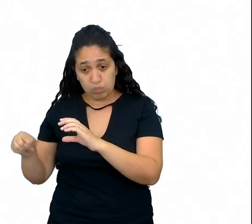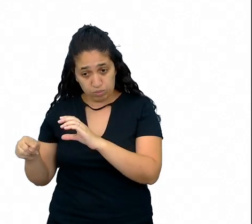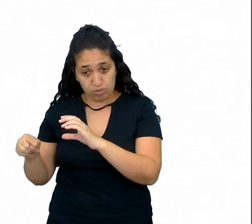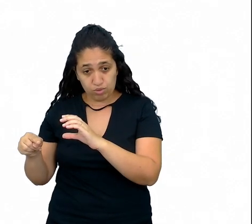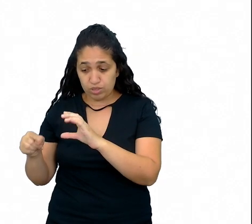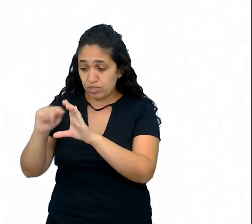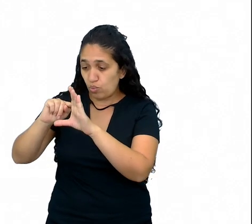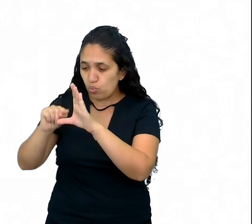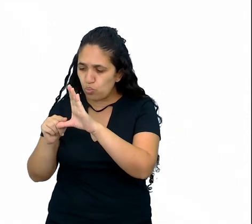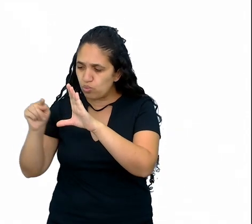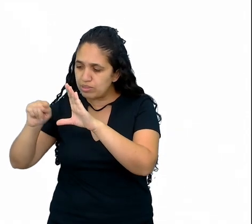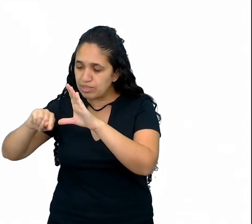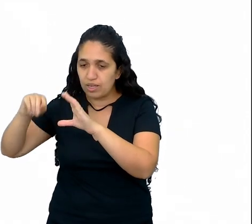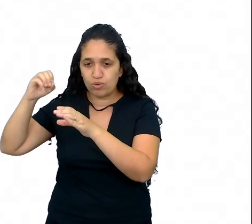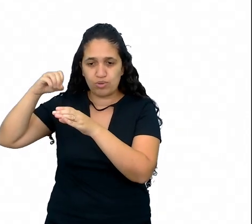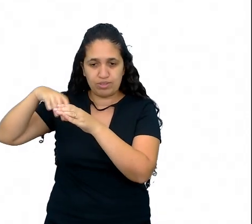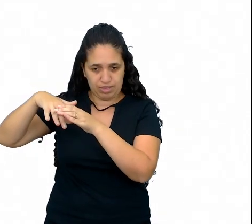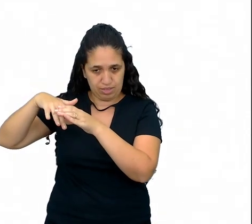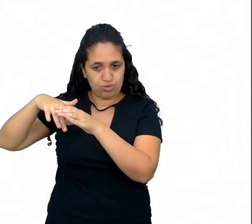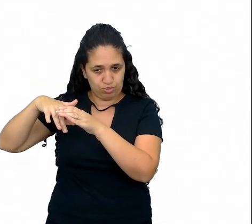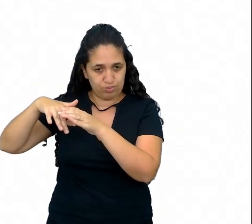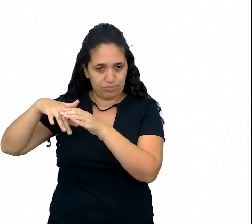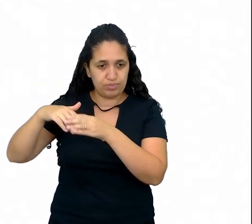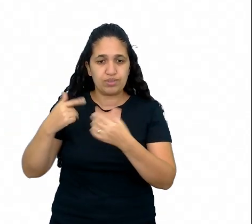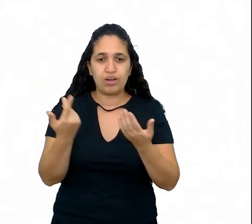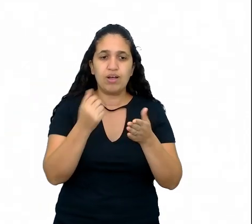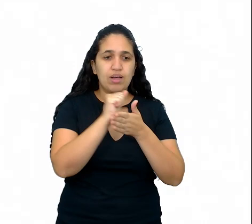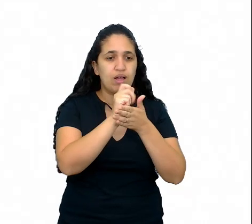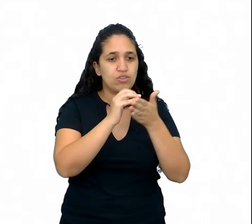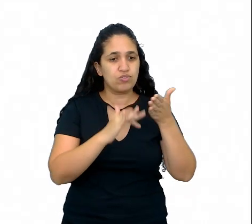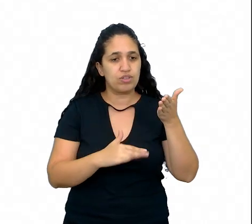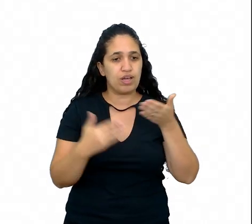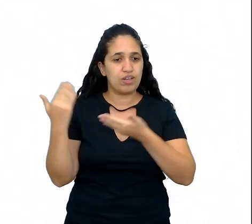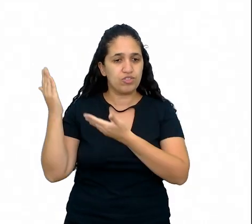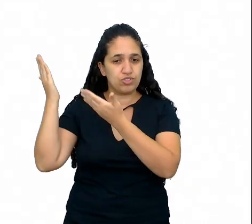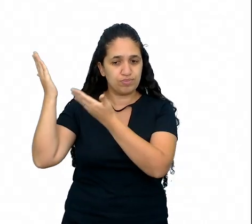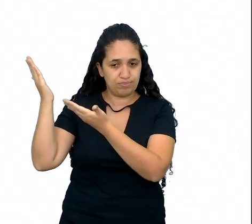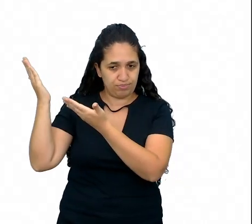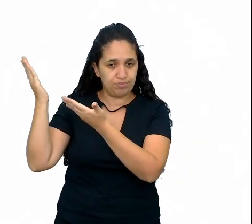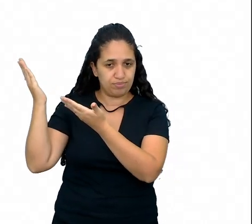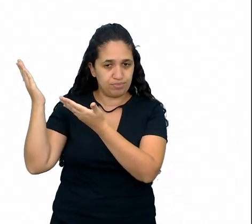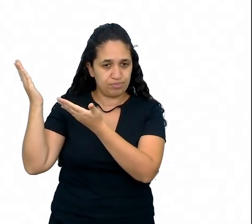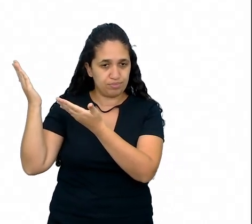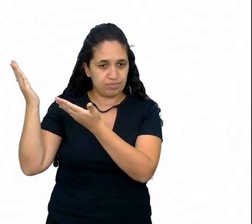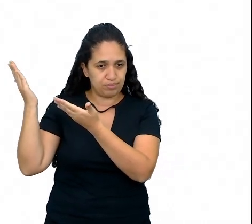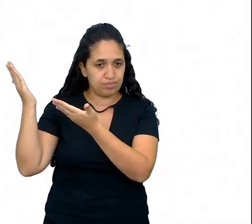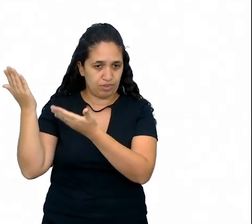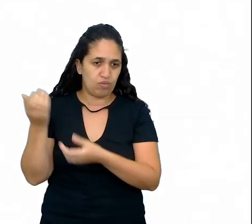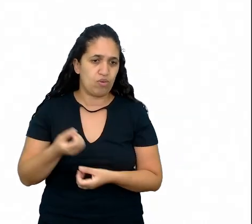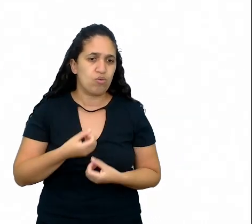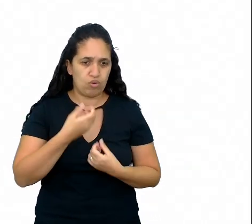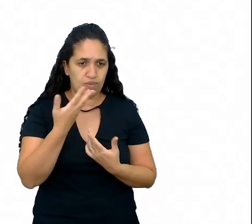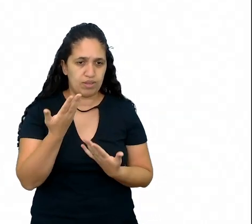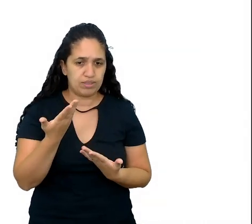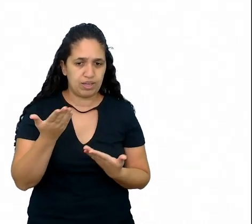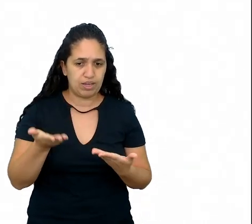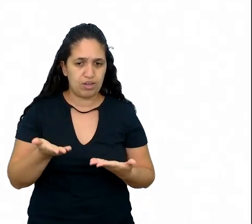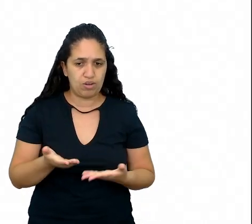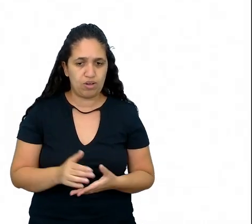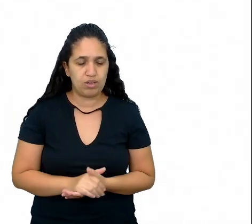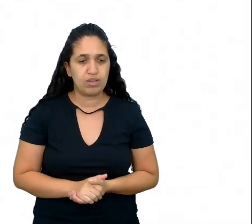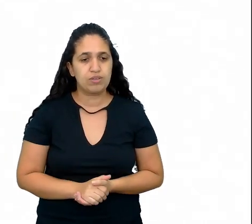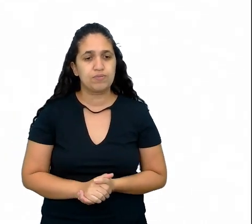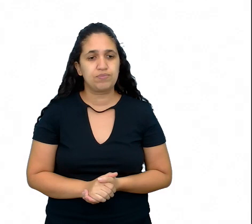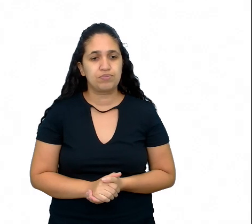ângulos internos de um triângulo, tá? Então, essa atividade que a gente tem, nós vamos comentar aqui com vocês,